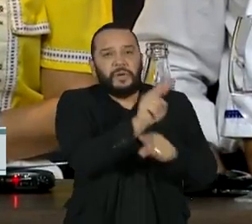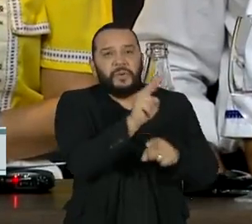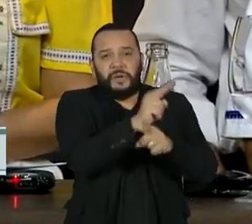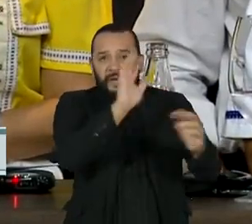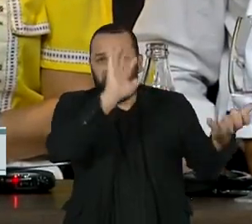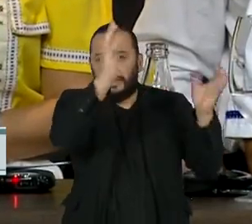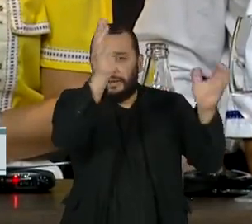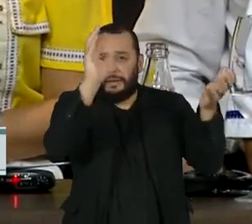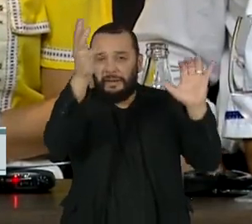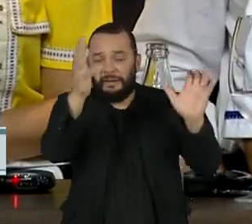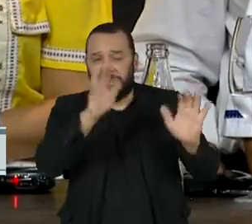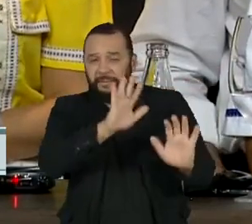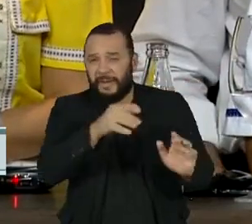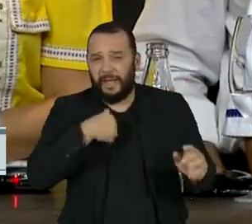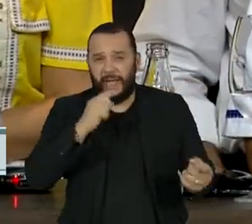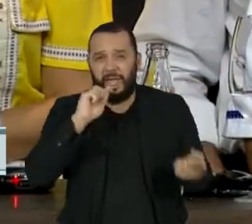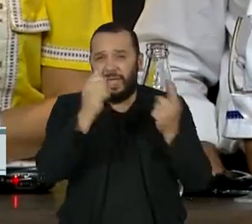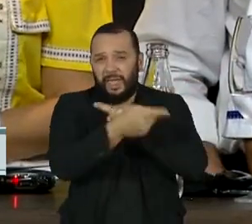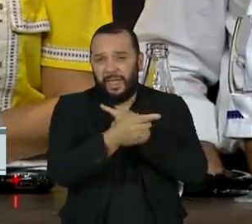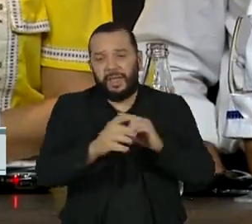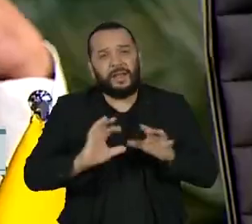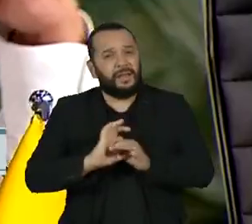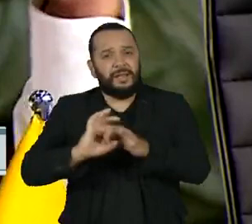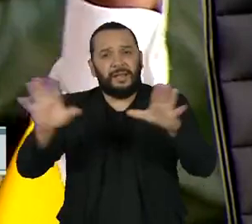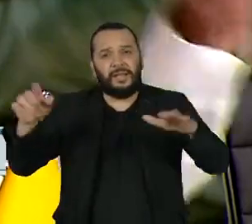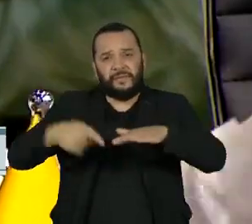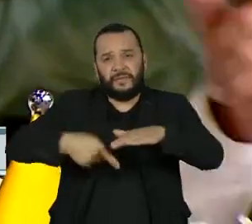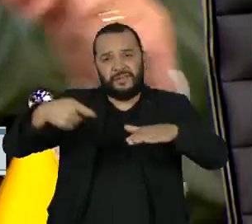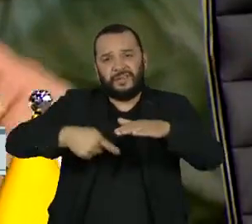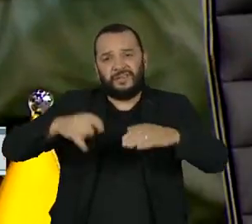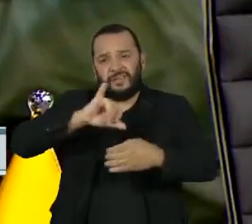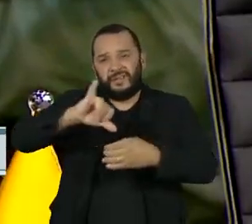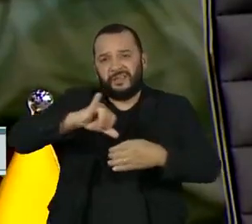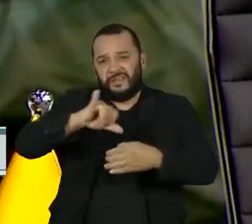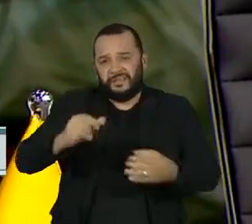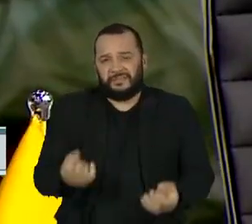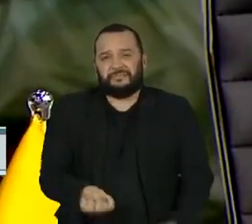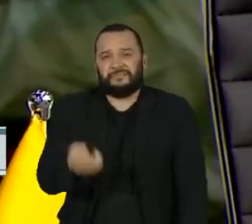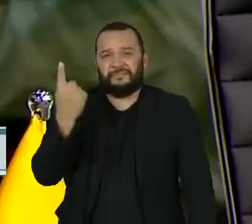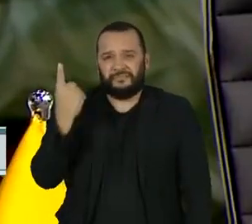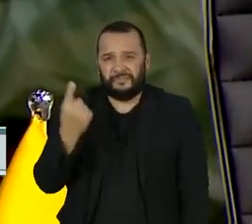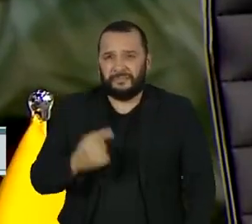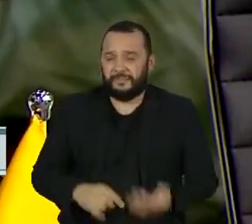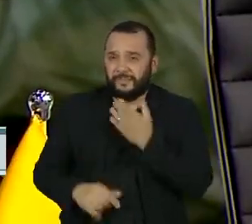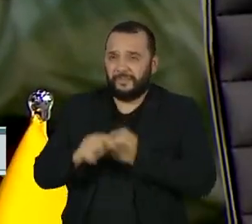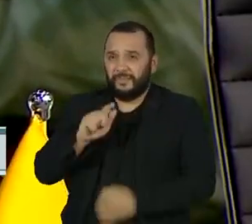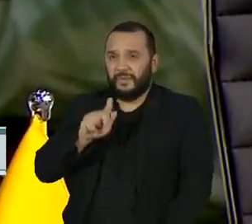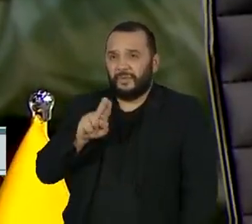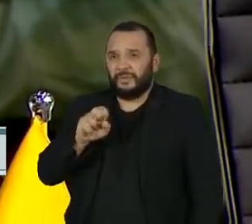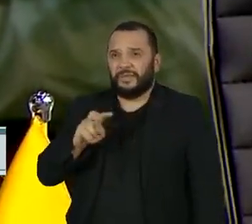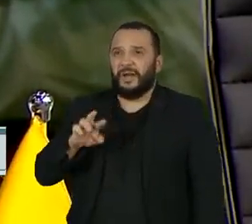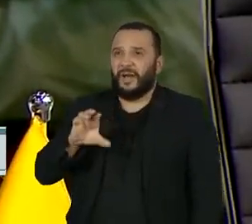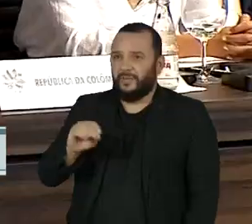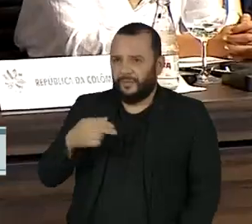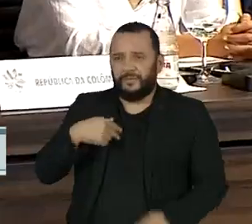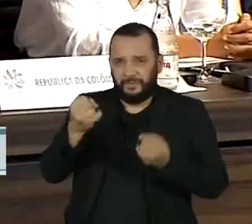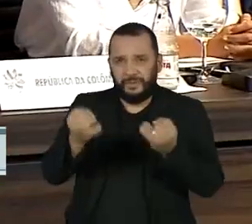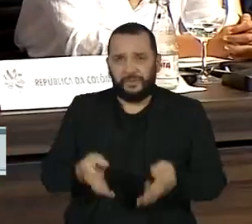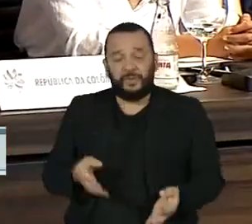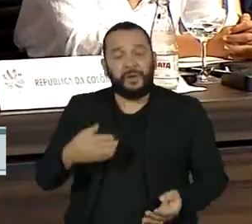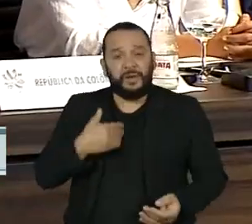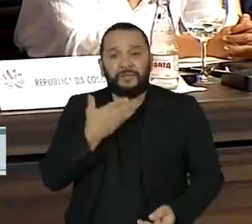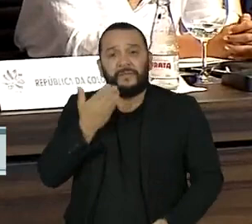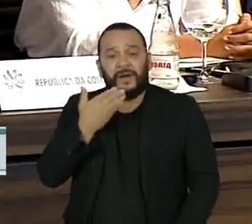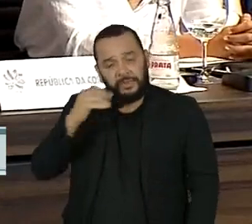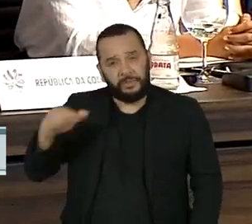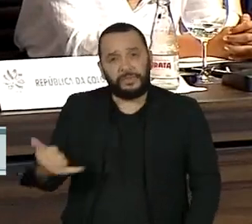contradizem ao deixar o caminho aberto para a indústria petrolífera o discurso de Gustavo Petra é visto como fácil e oportunista uma vez